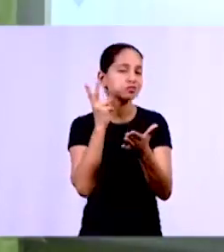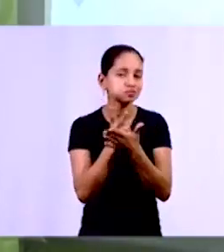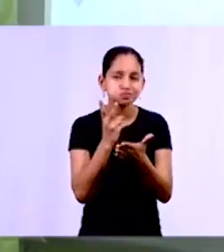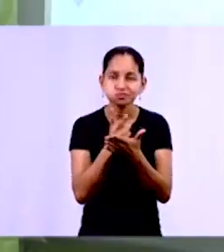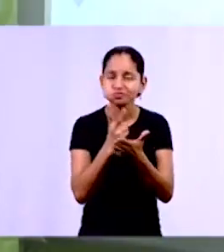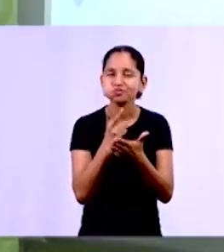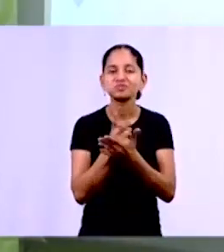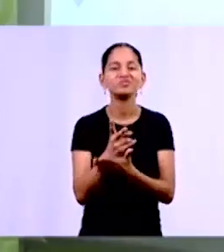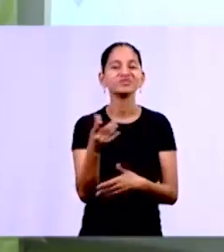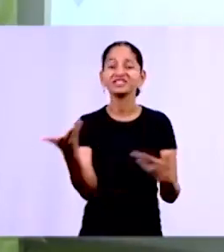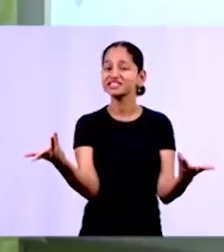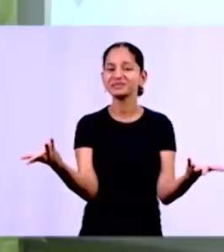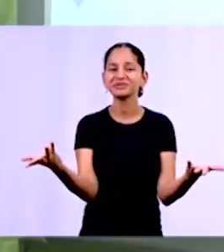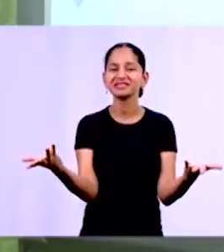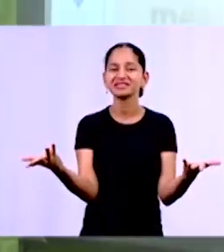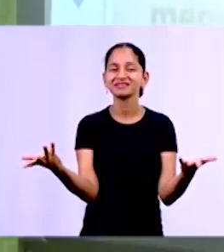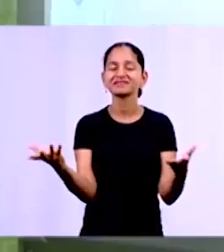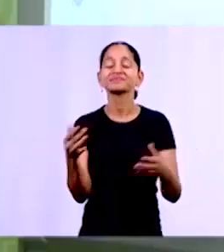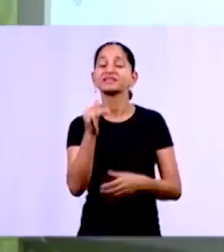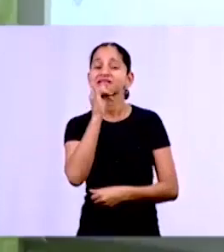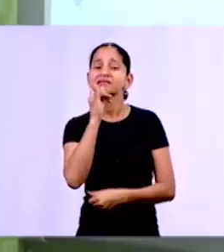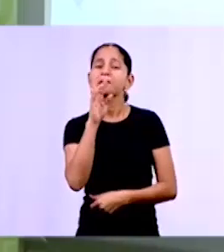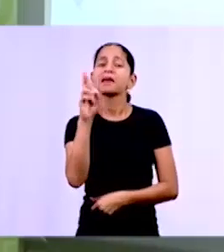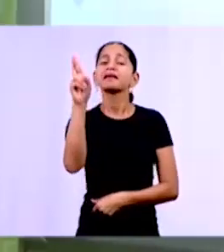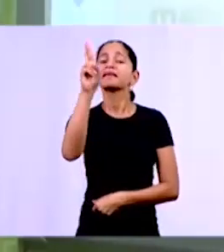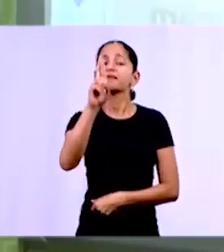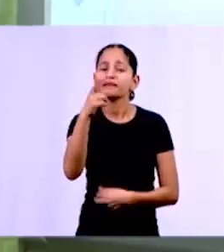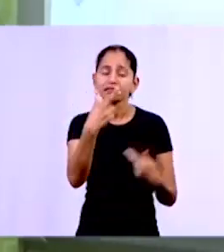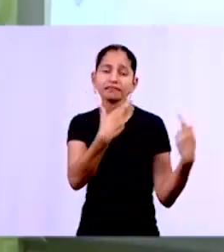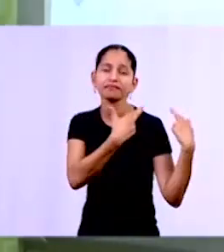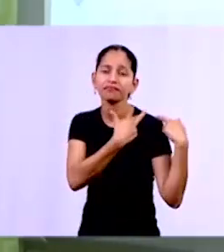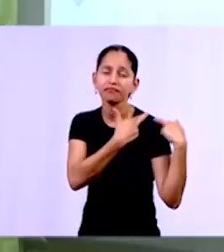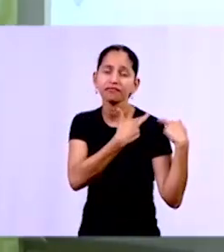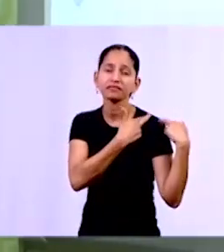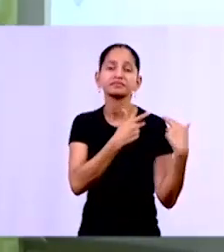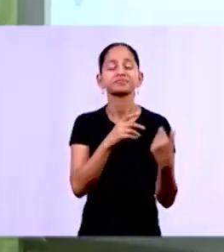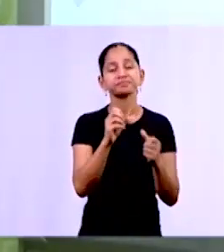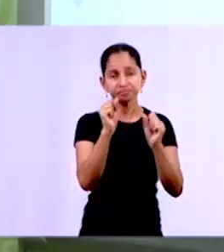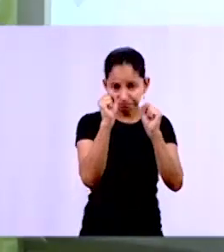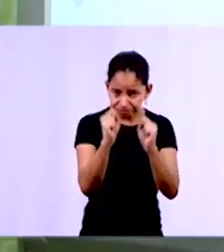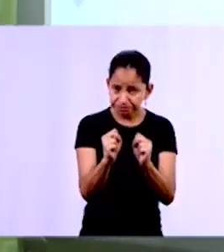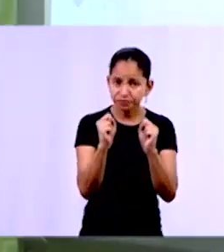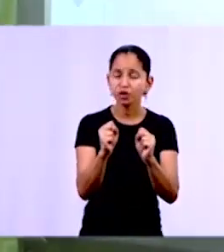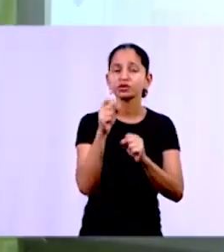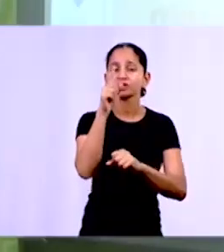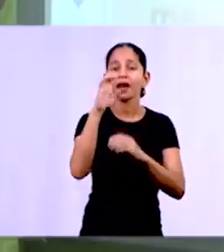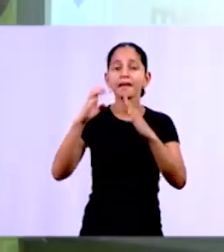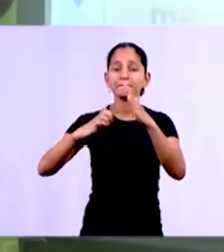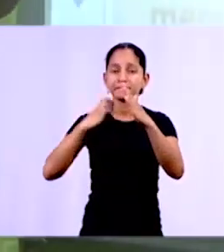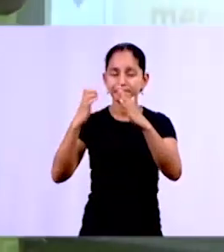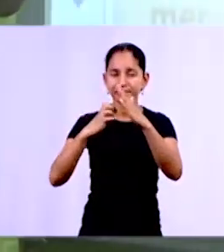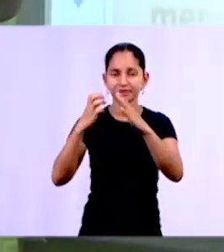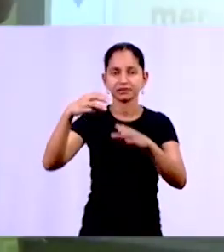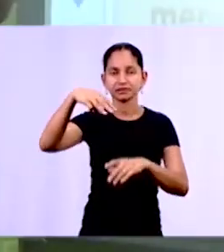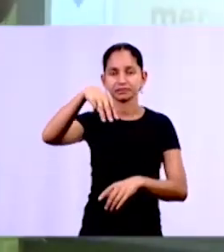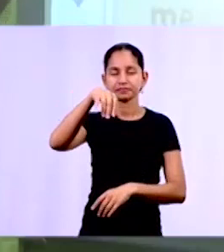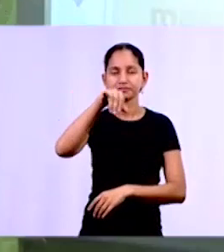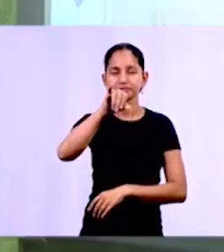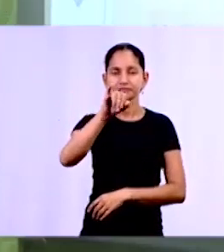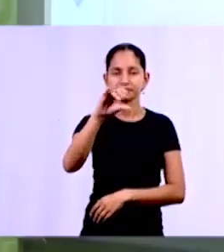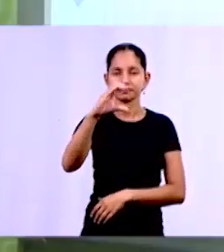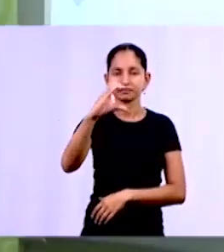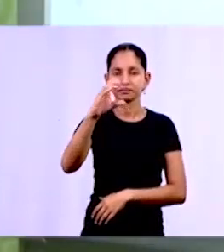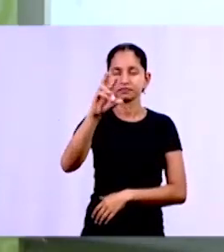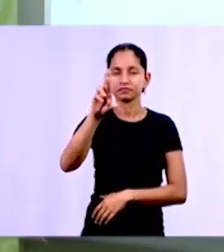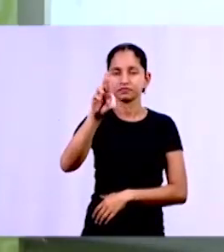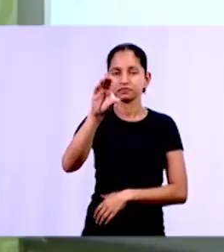está fazendo o que eu estou pedindo fazer. Quem é responsável por esse data center? Por exemplo, Microsoft, quer dizer, a Microsoft tem um data center. A tecnologia que eles